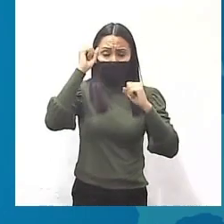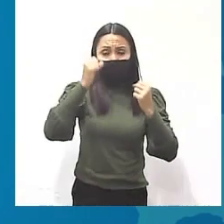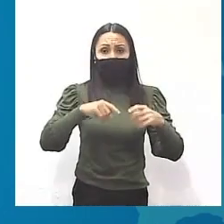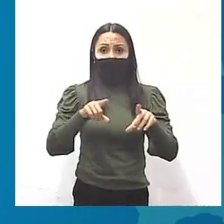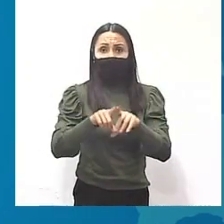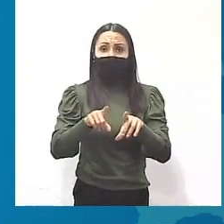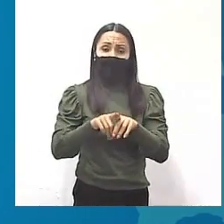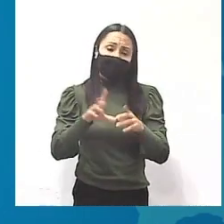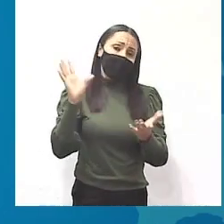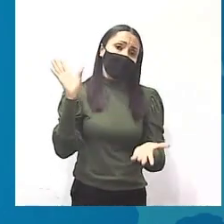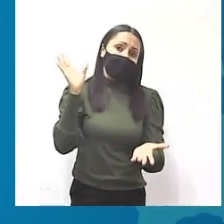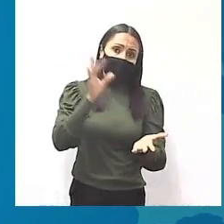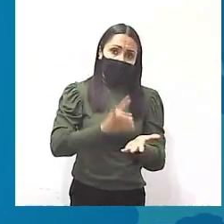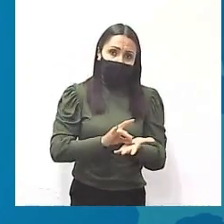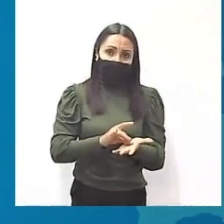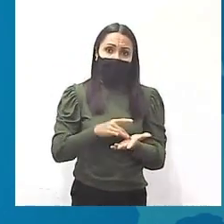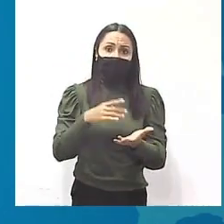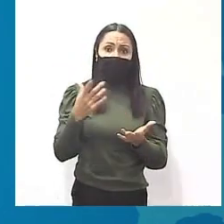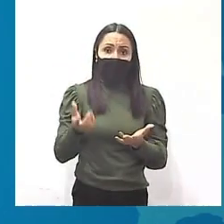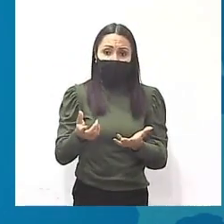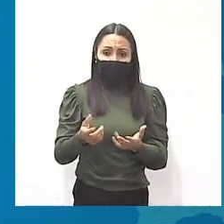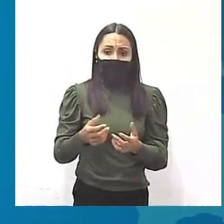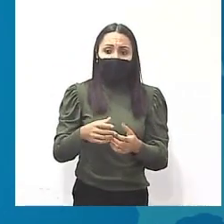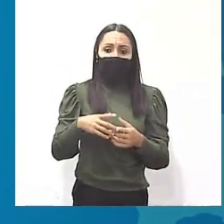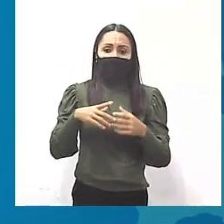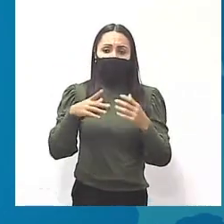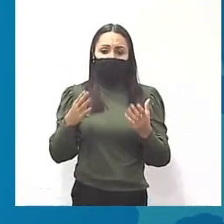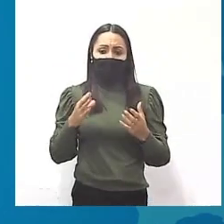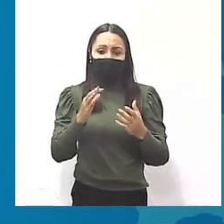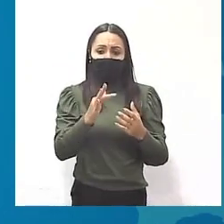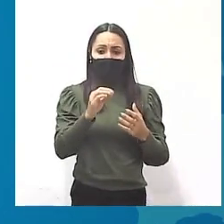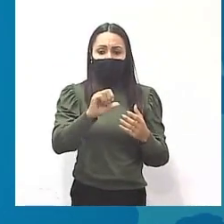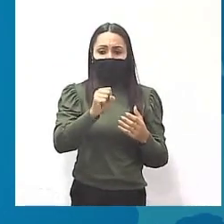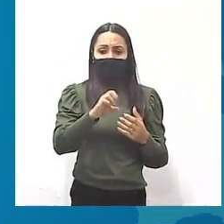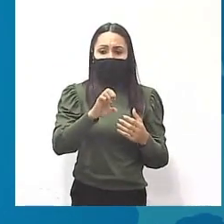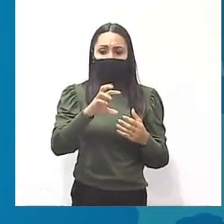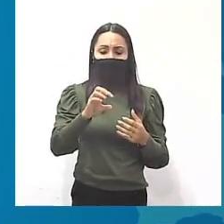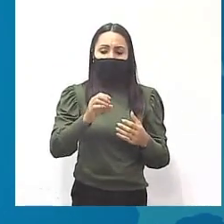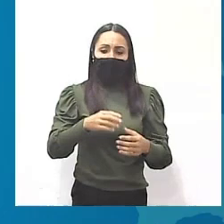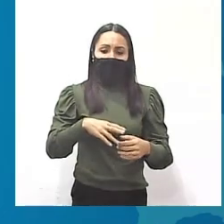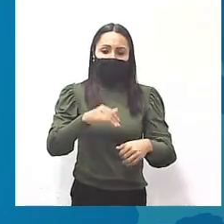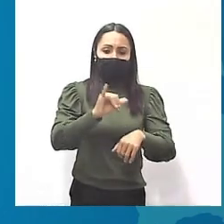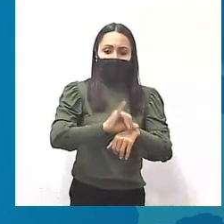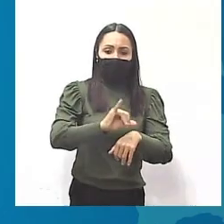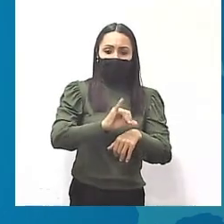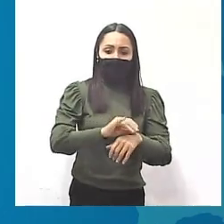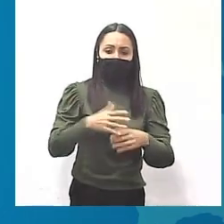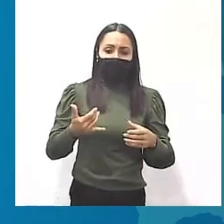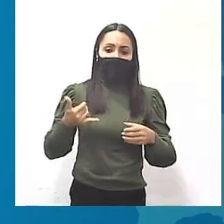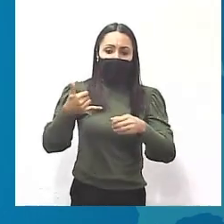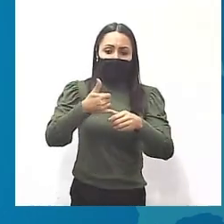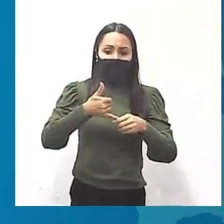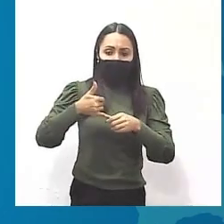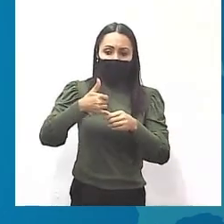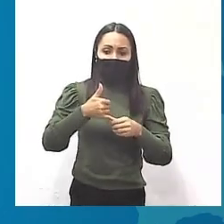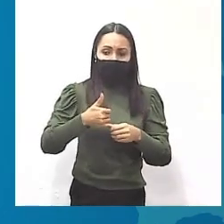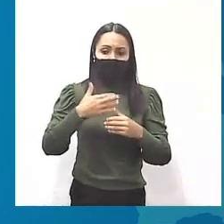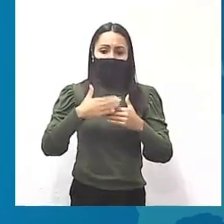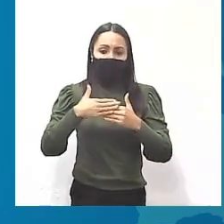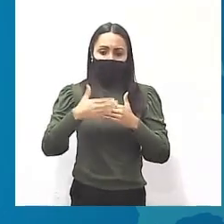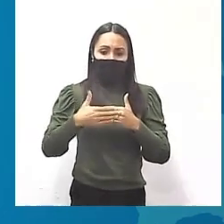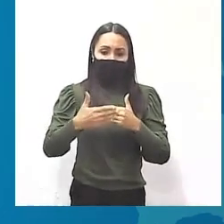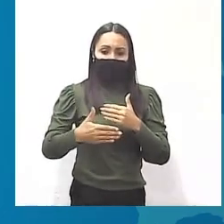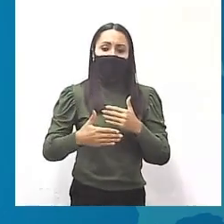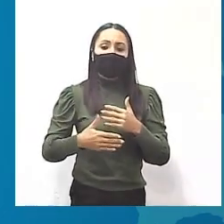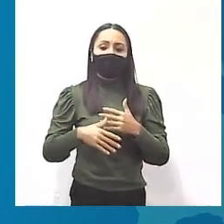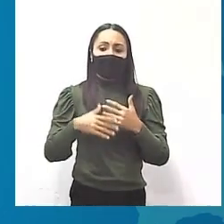depender, na realidade, dos combustíveis fósseis, por exemplo, carvão, petróleo, que passaram, na realidade,